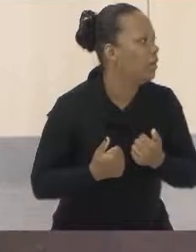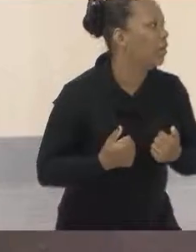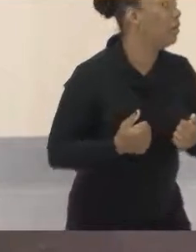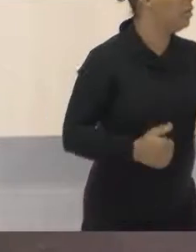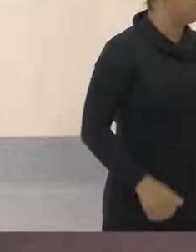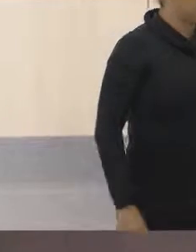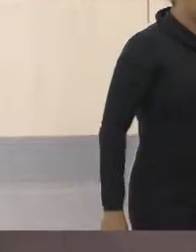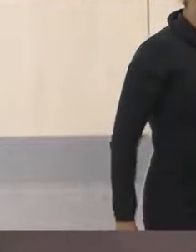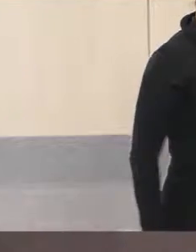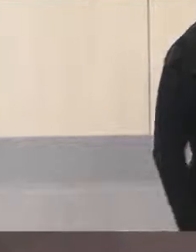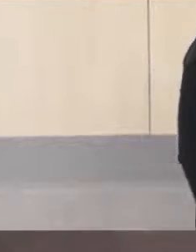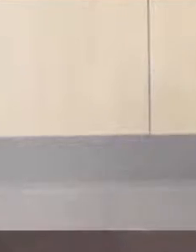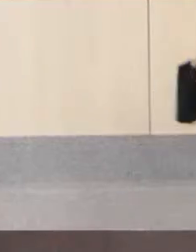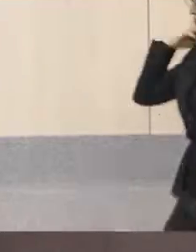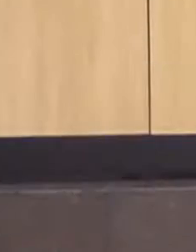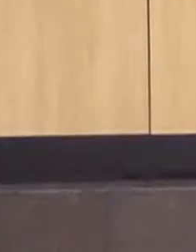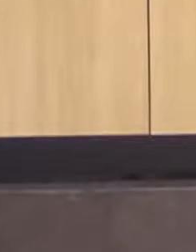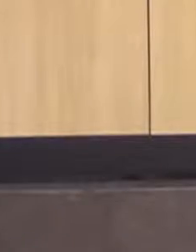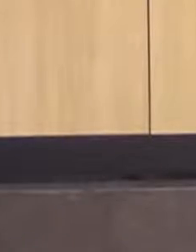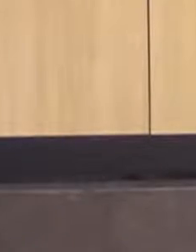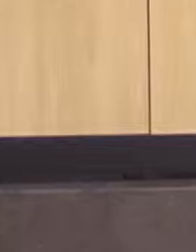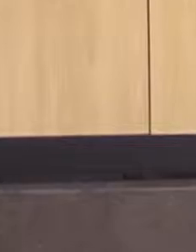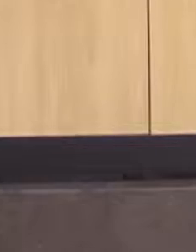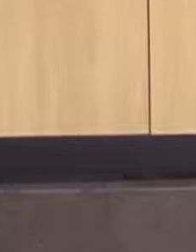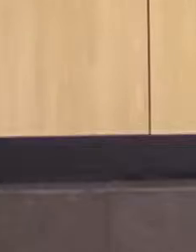Discussão única do projeto de resolução número